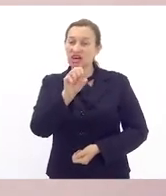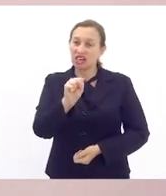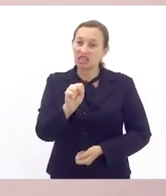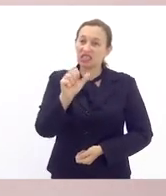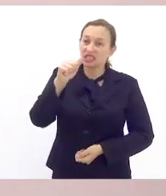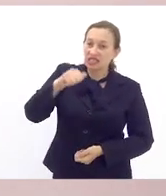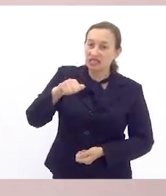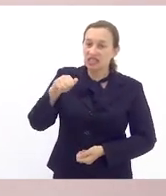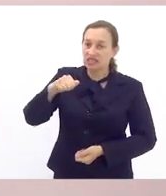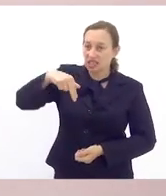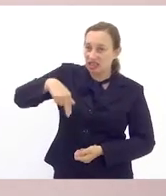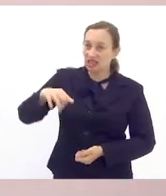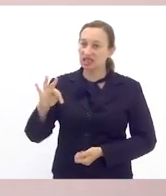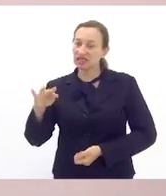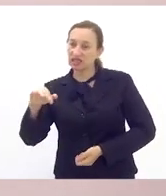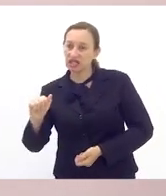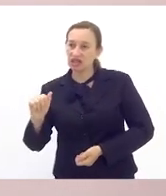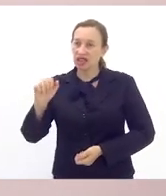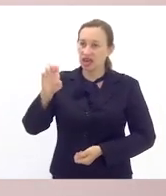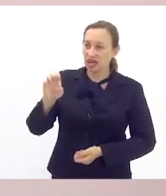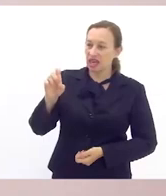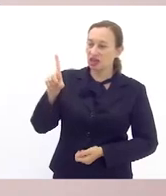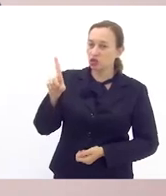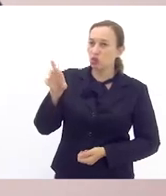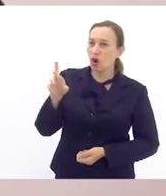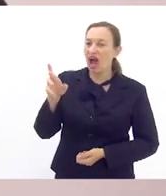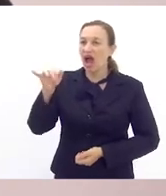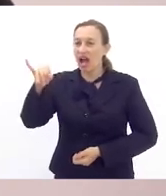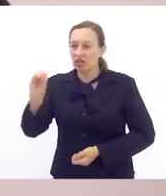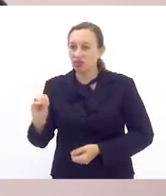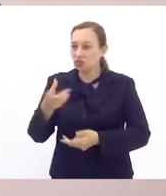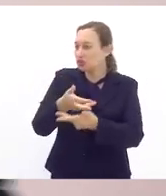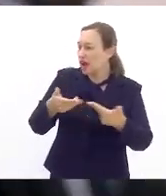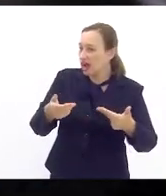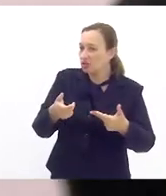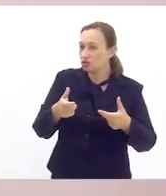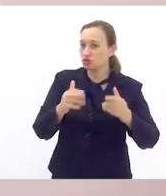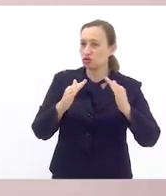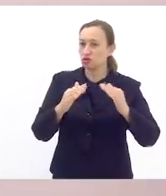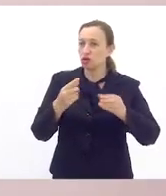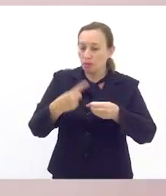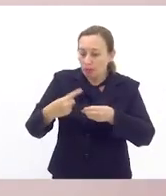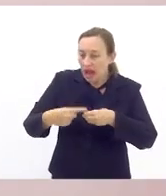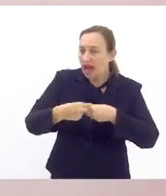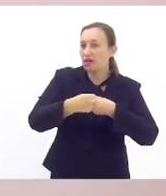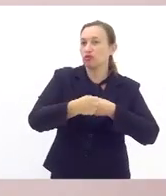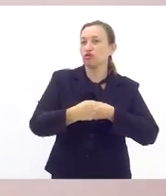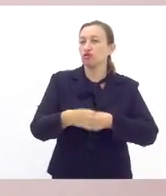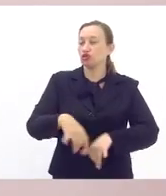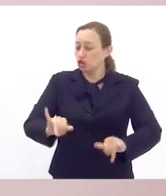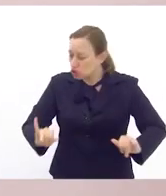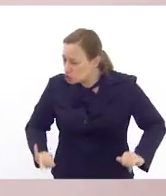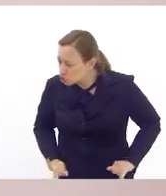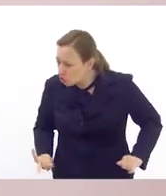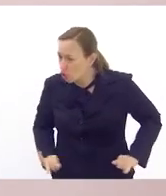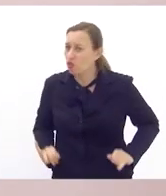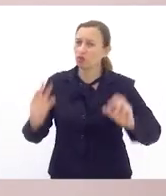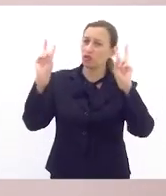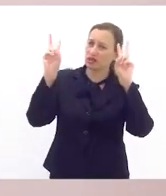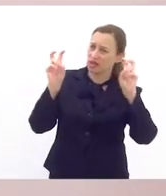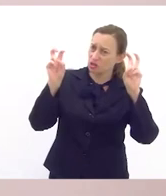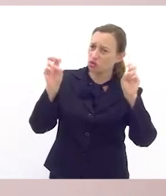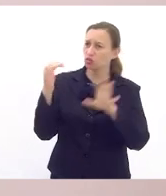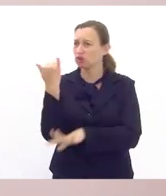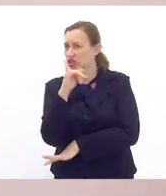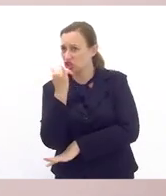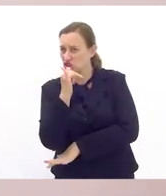Vila Nova Morro do Coco Produtores Rurais que sofrem com essa questão da